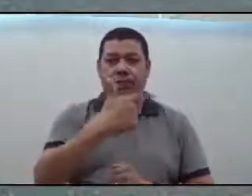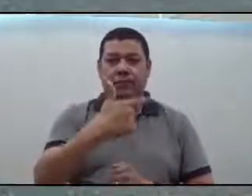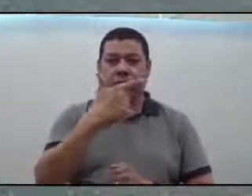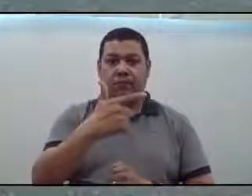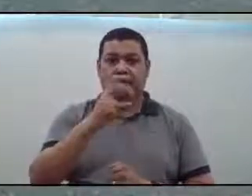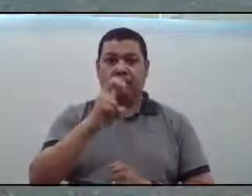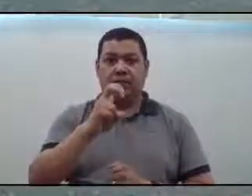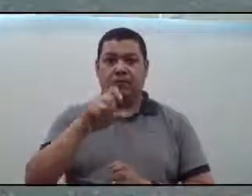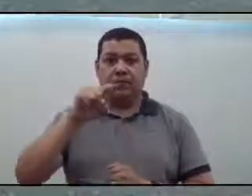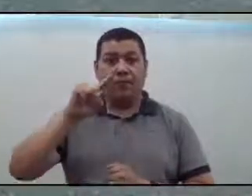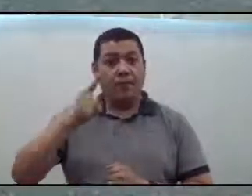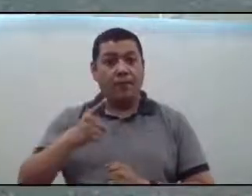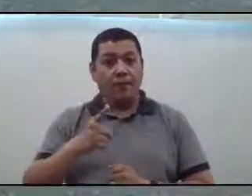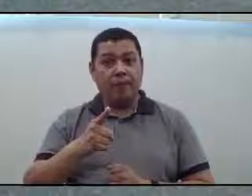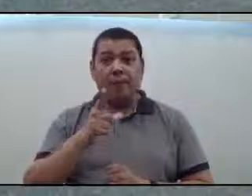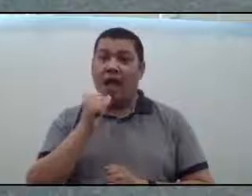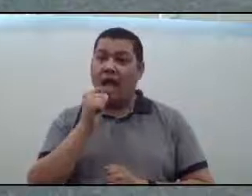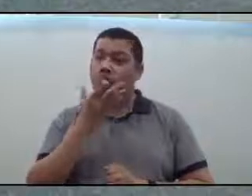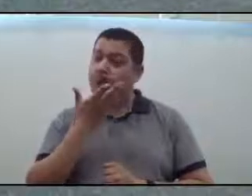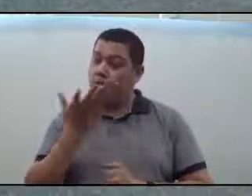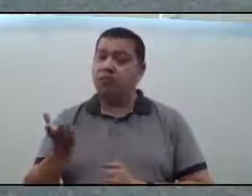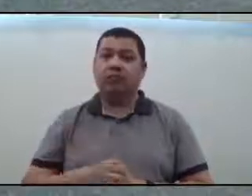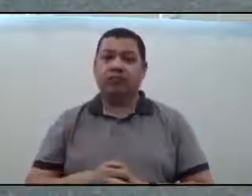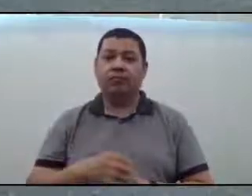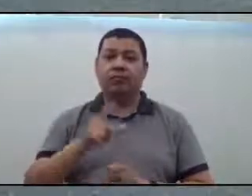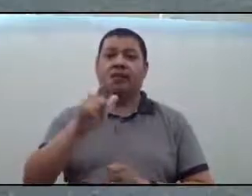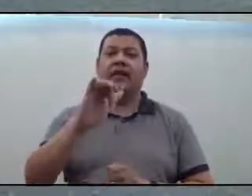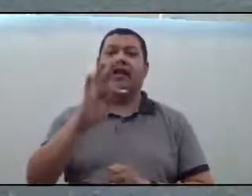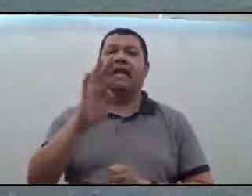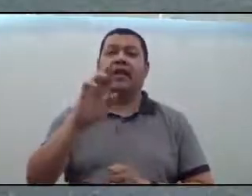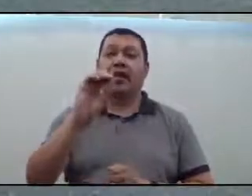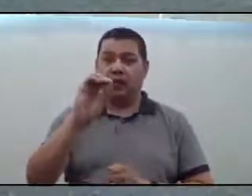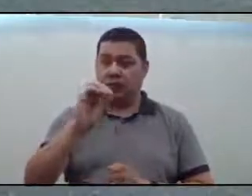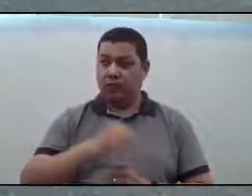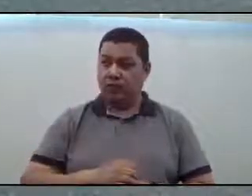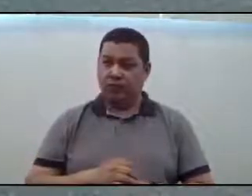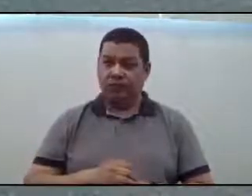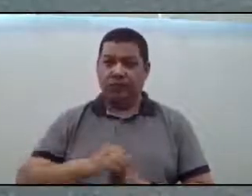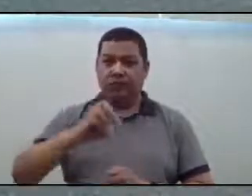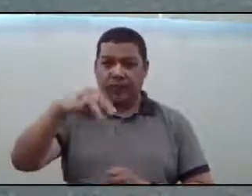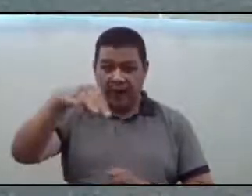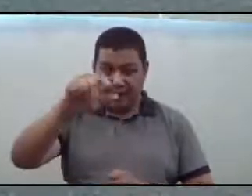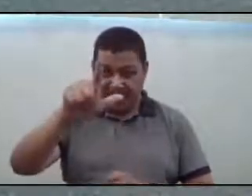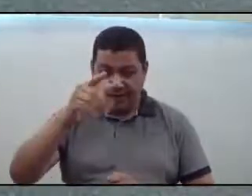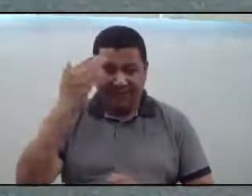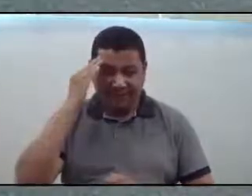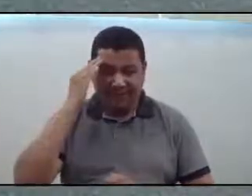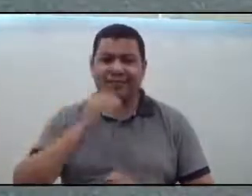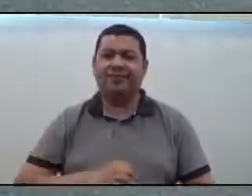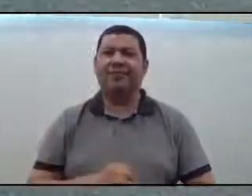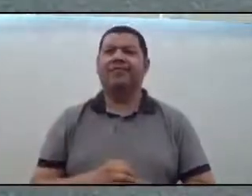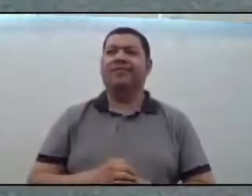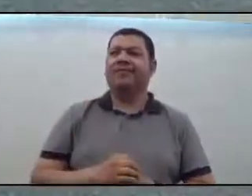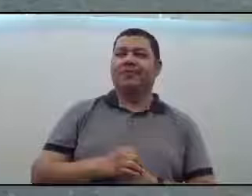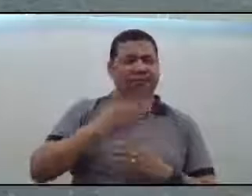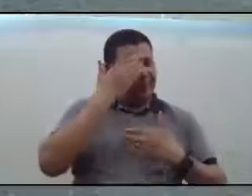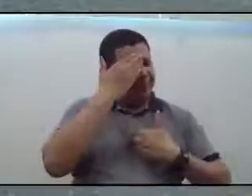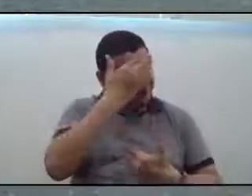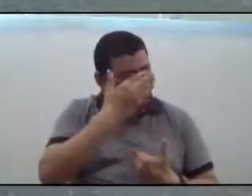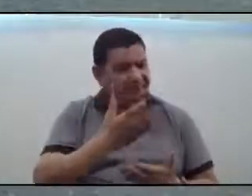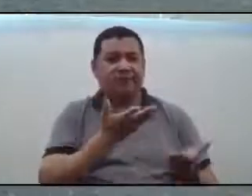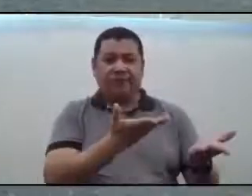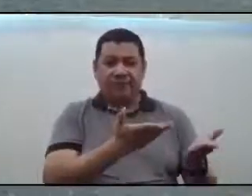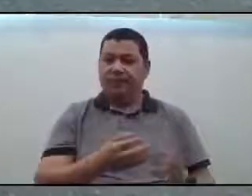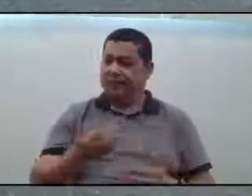foi jogado na rua do distrito do Riozinho no sábado. A população realmente, em nome da população, agradecer ao senhor, Paulo, agradecer ao